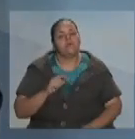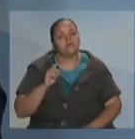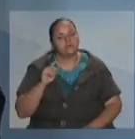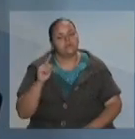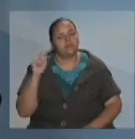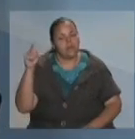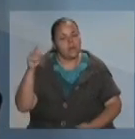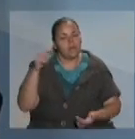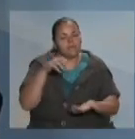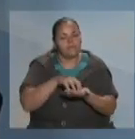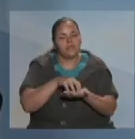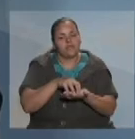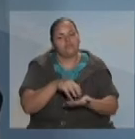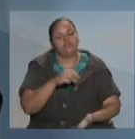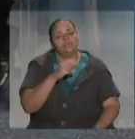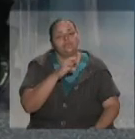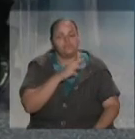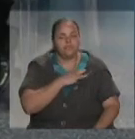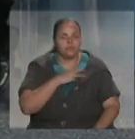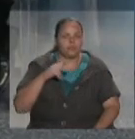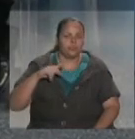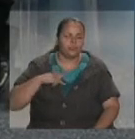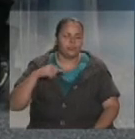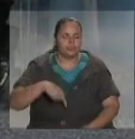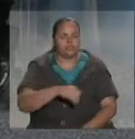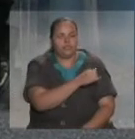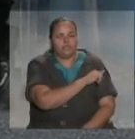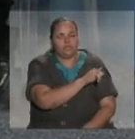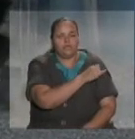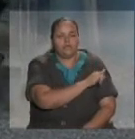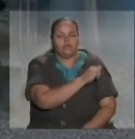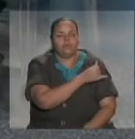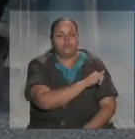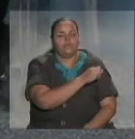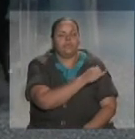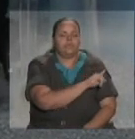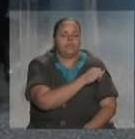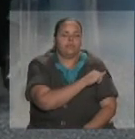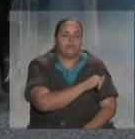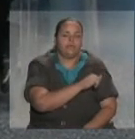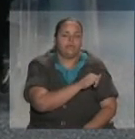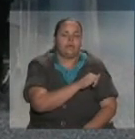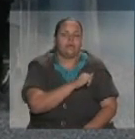realizado na sede do Ministério Público do Rio? Bom,